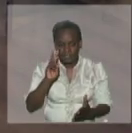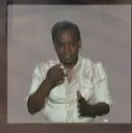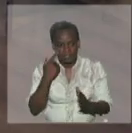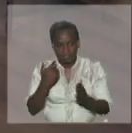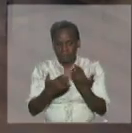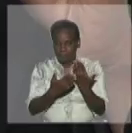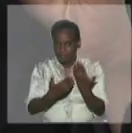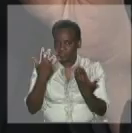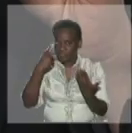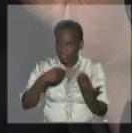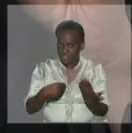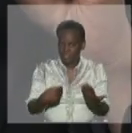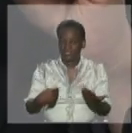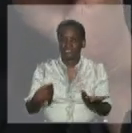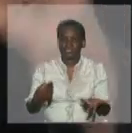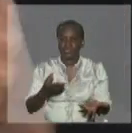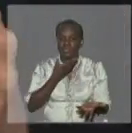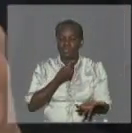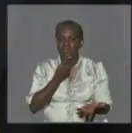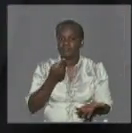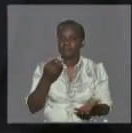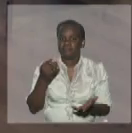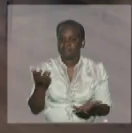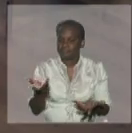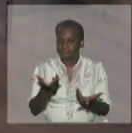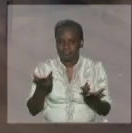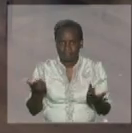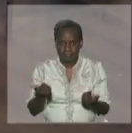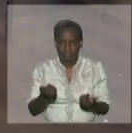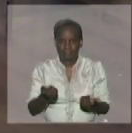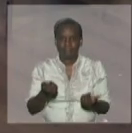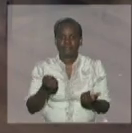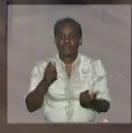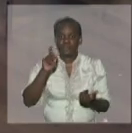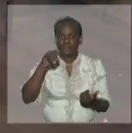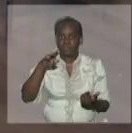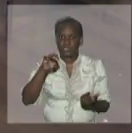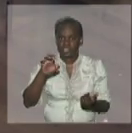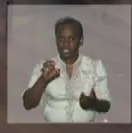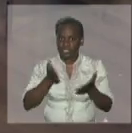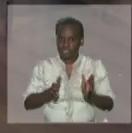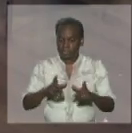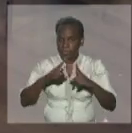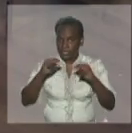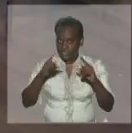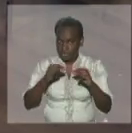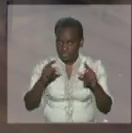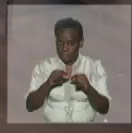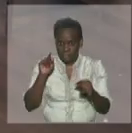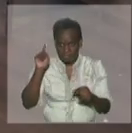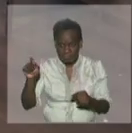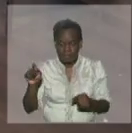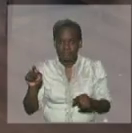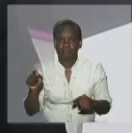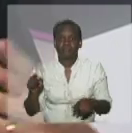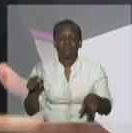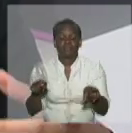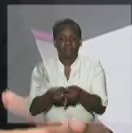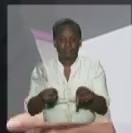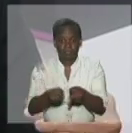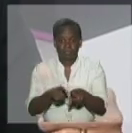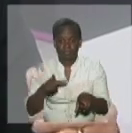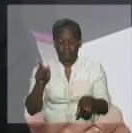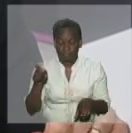essa capa, hein? É, um autor maravilhoso. O Gomide é de Brasília. E,